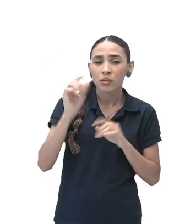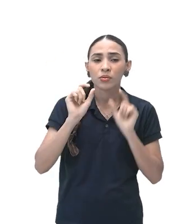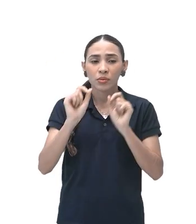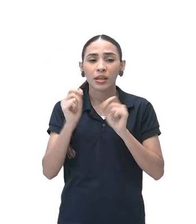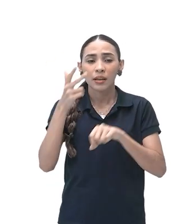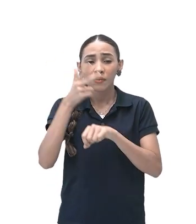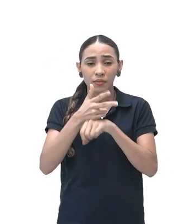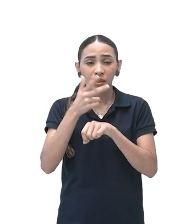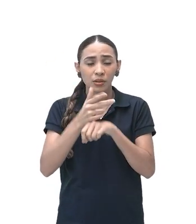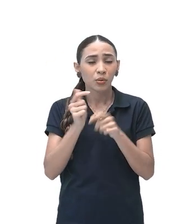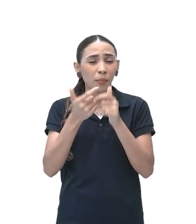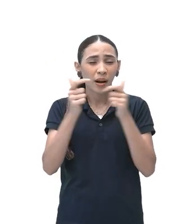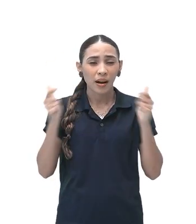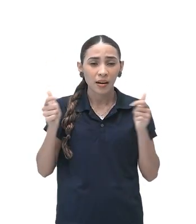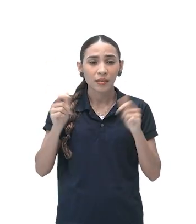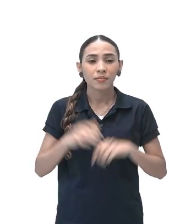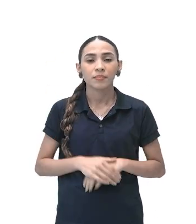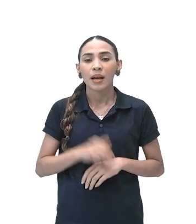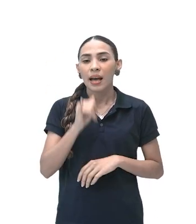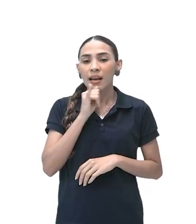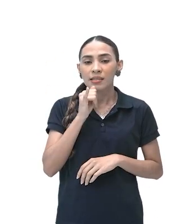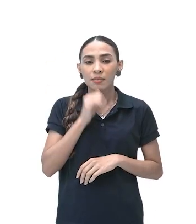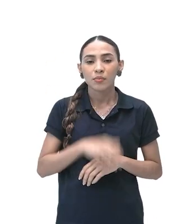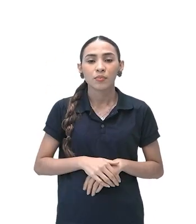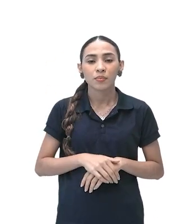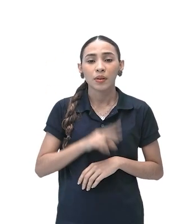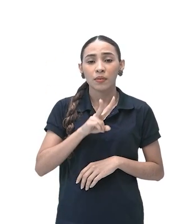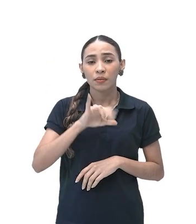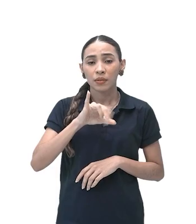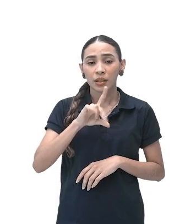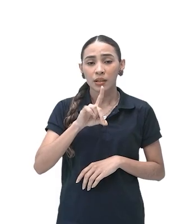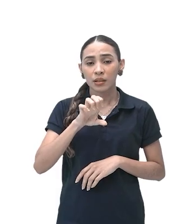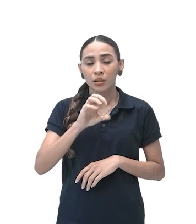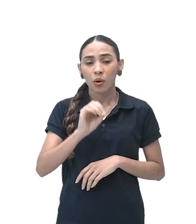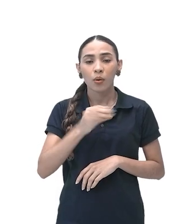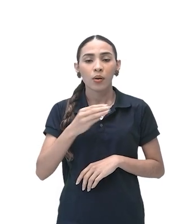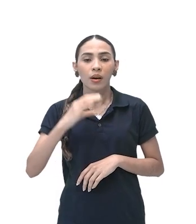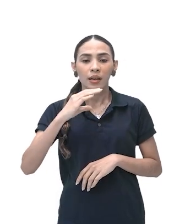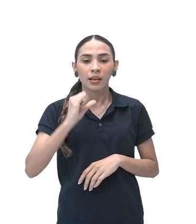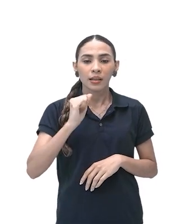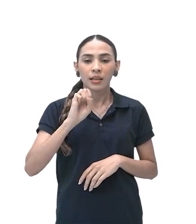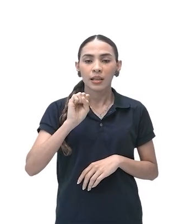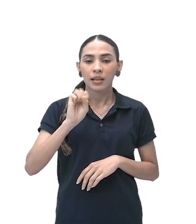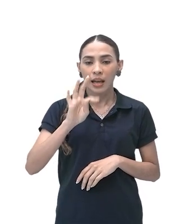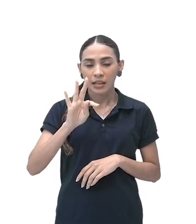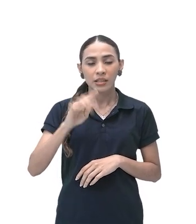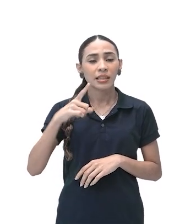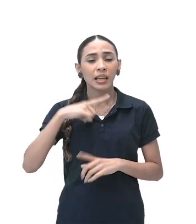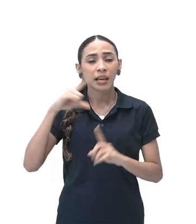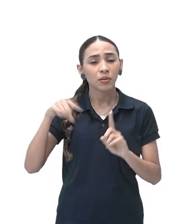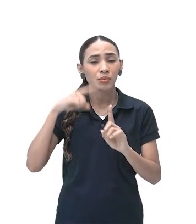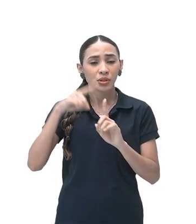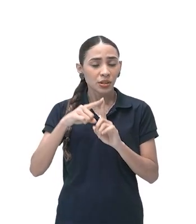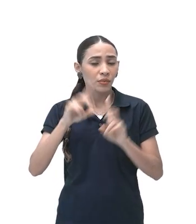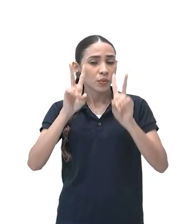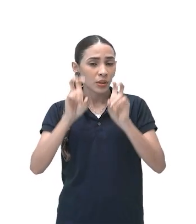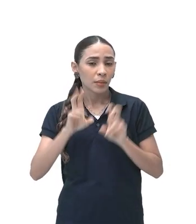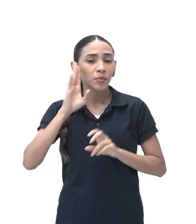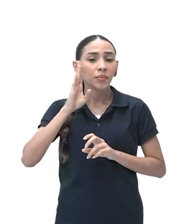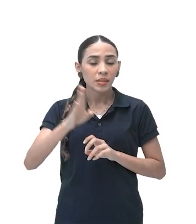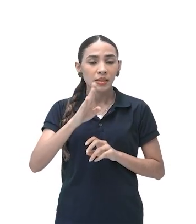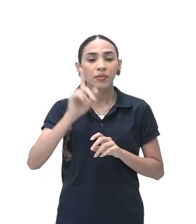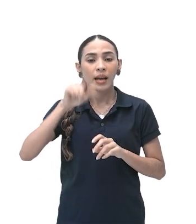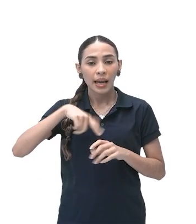do vídeo. Então, são os videocasts, vamos dizer assim, né? Dedicados a desenvolver um tema específico. Eles são gravados